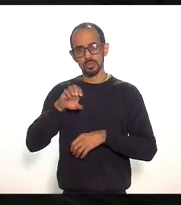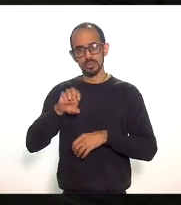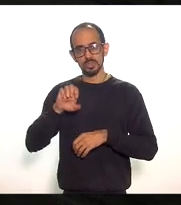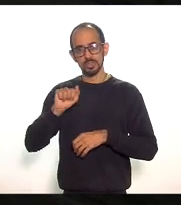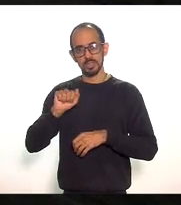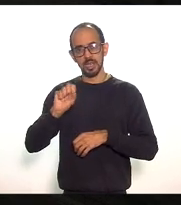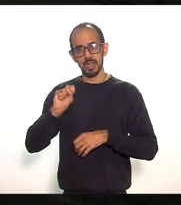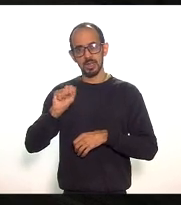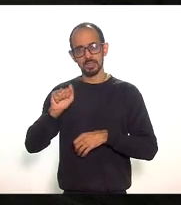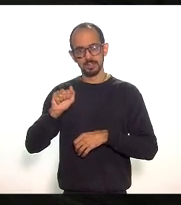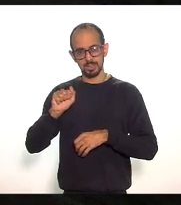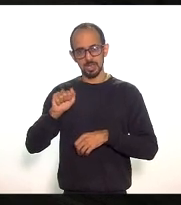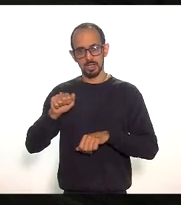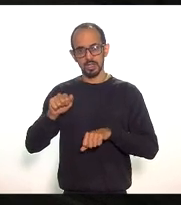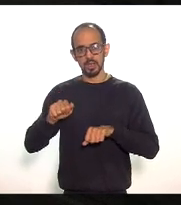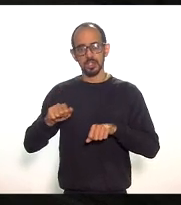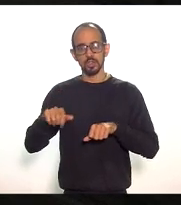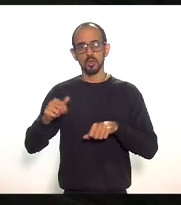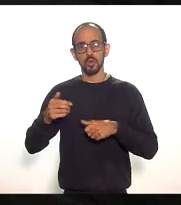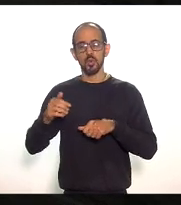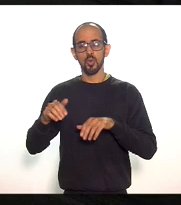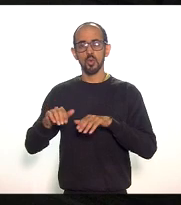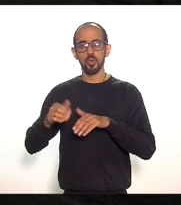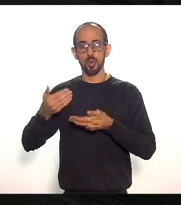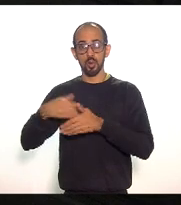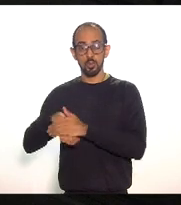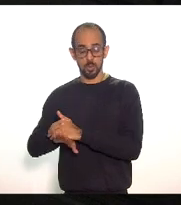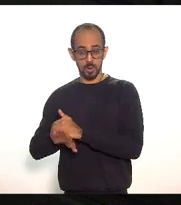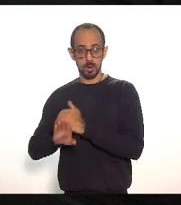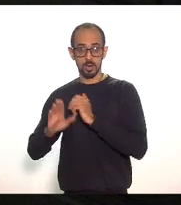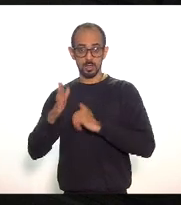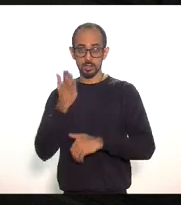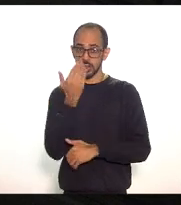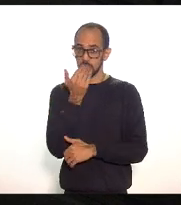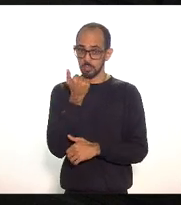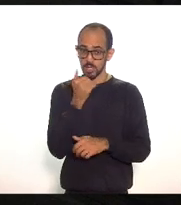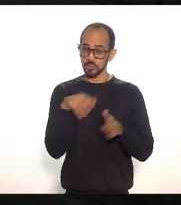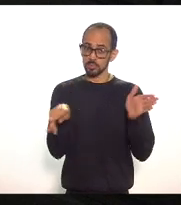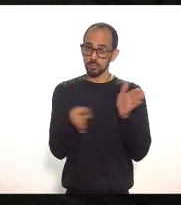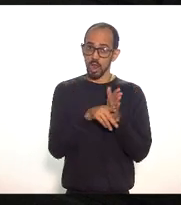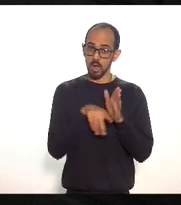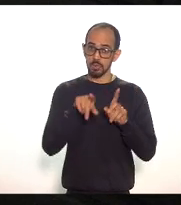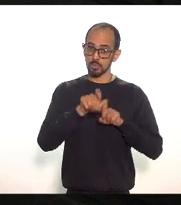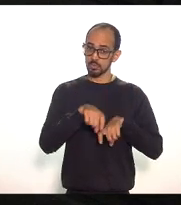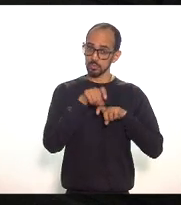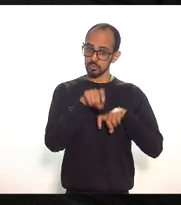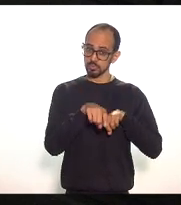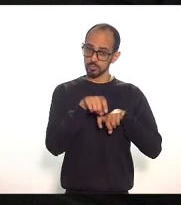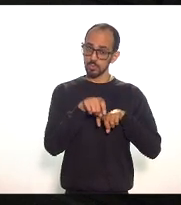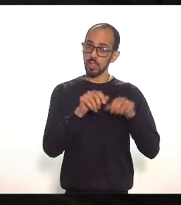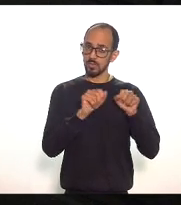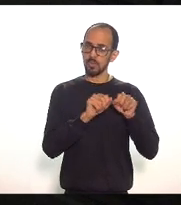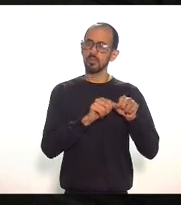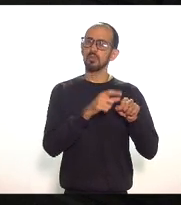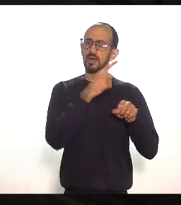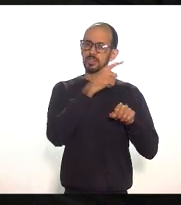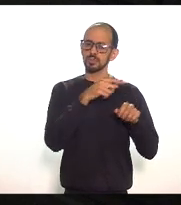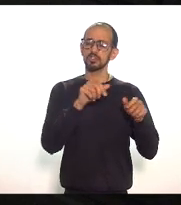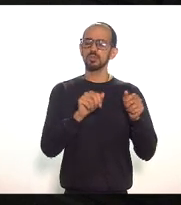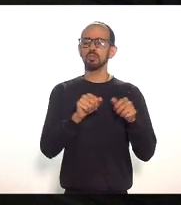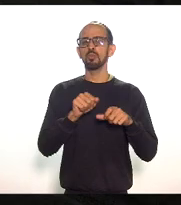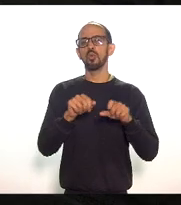Alimentos, que adquire produtos dos produtores rurais da região, através do PA e do